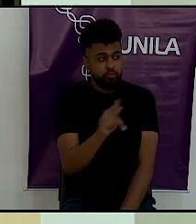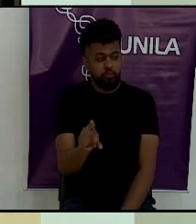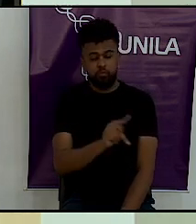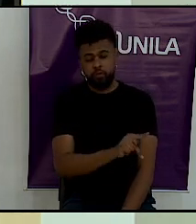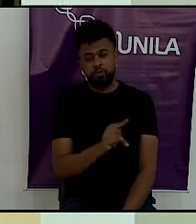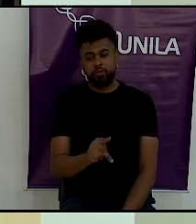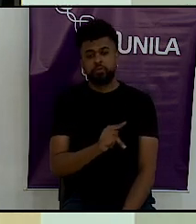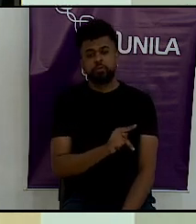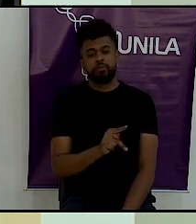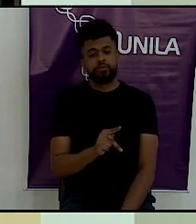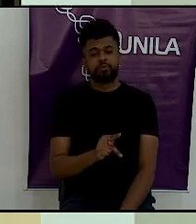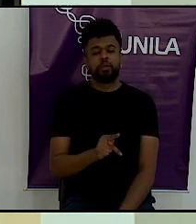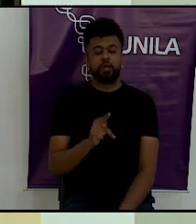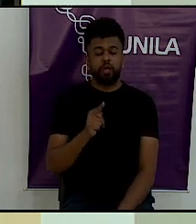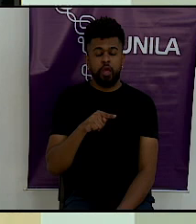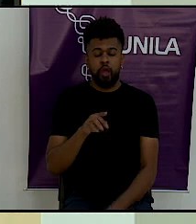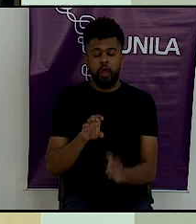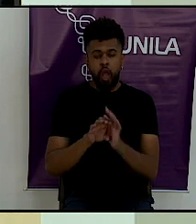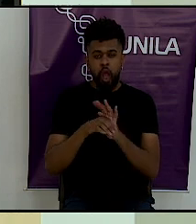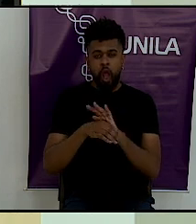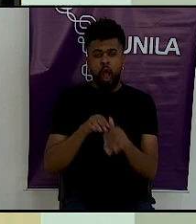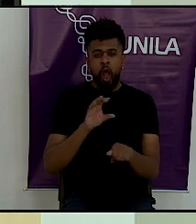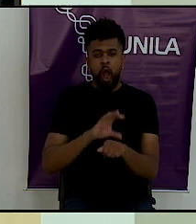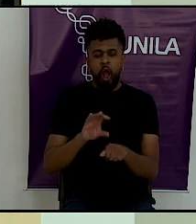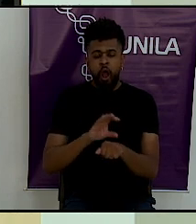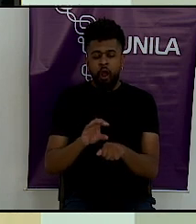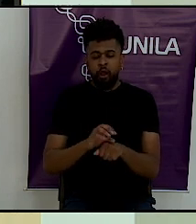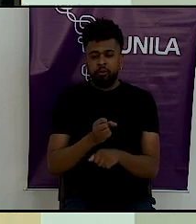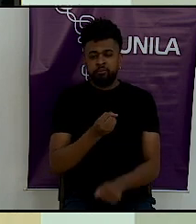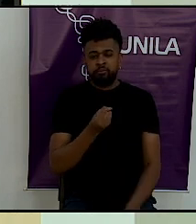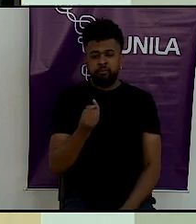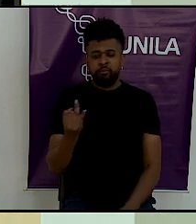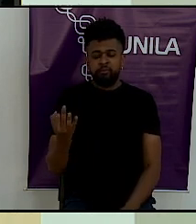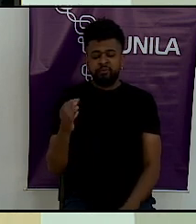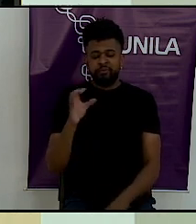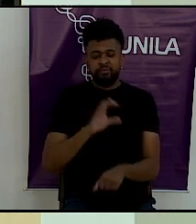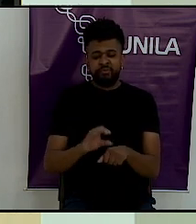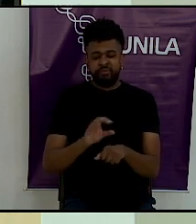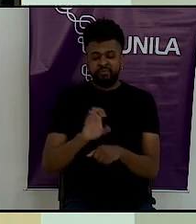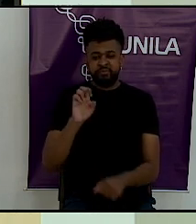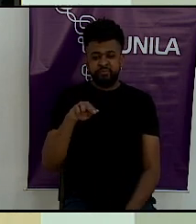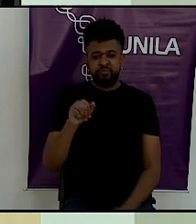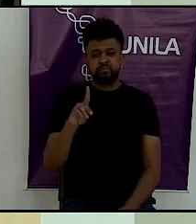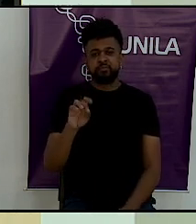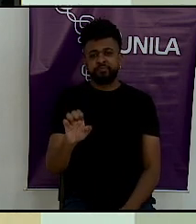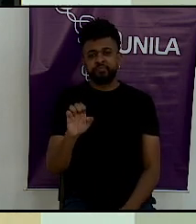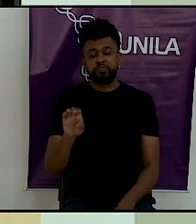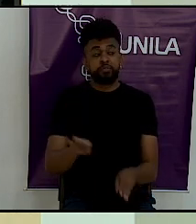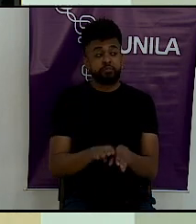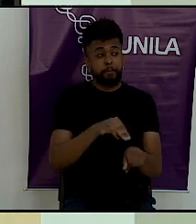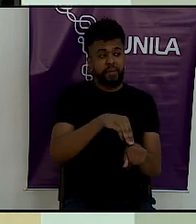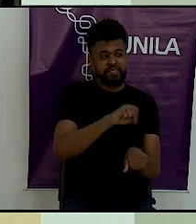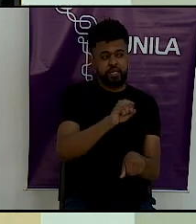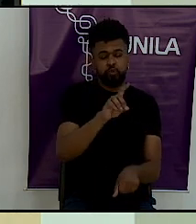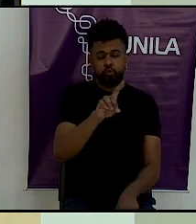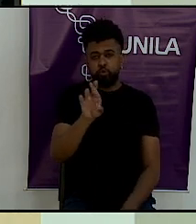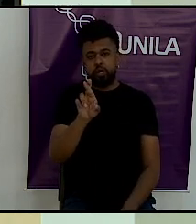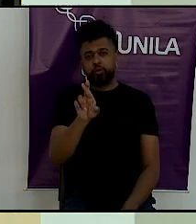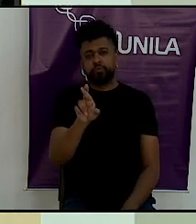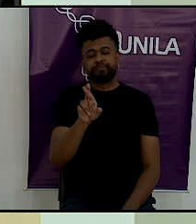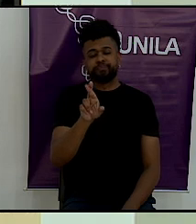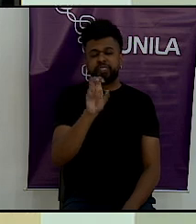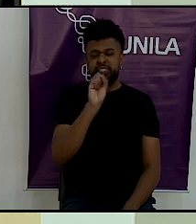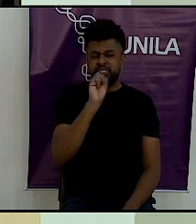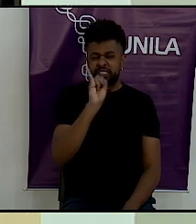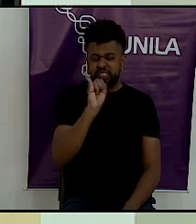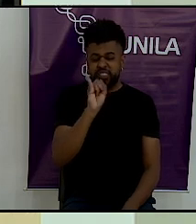né? O conceito do curso, número do curso, os conceitos do ENAD, isso vale para mestrado e doutorado. Então,